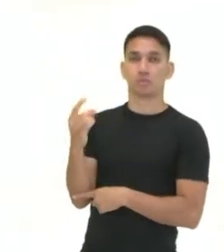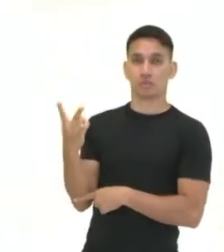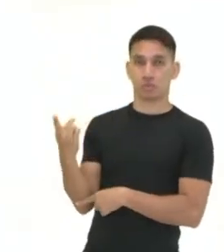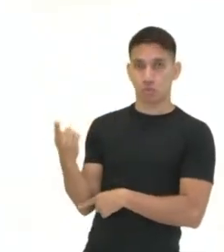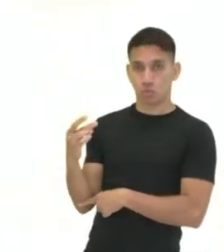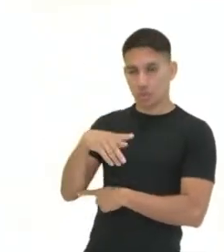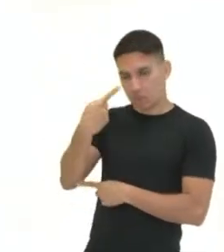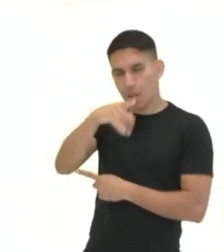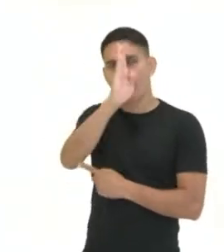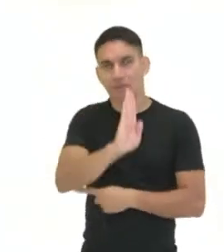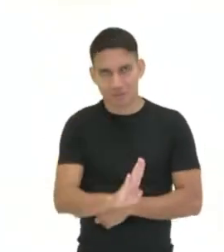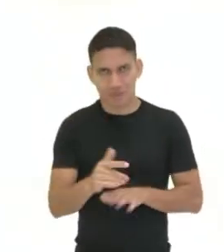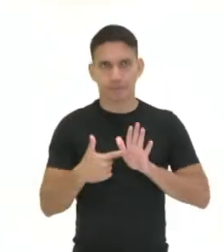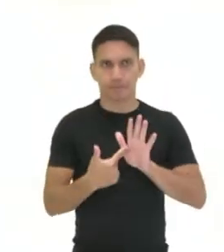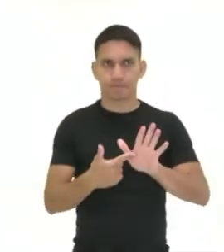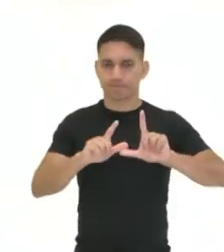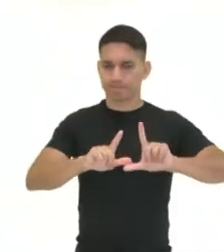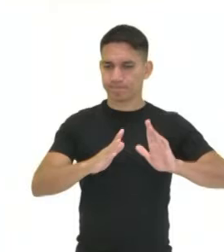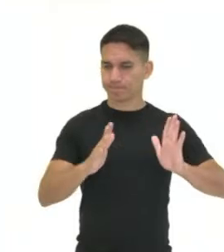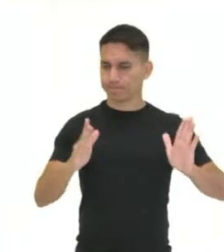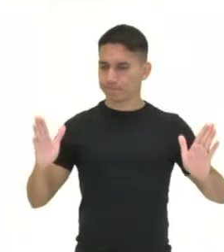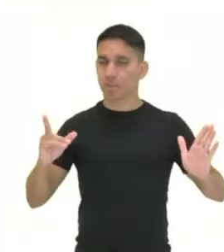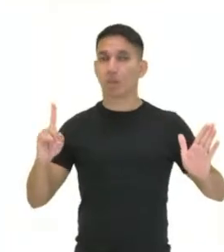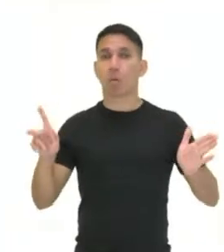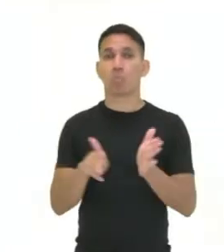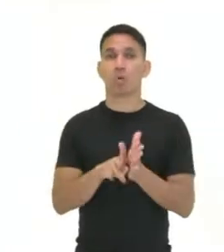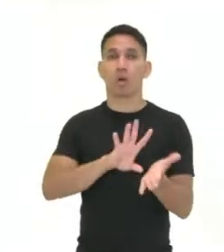Brasil. Então, esse dado aqui, ele é do